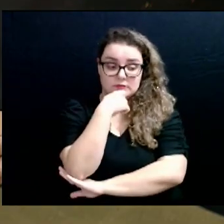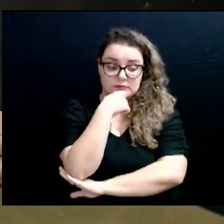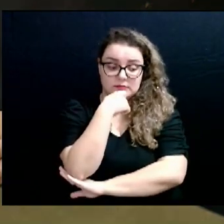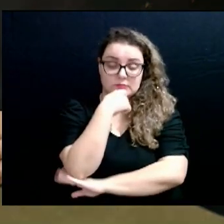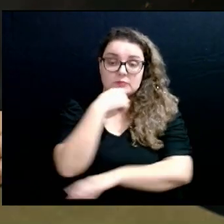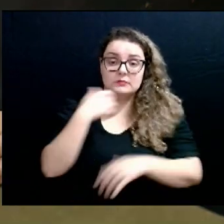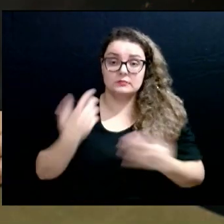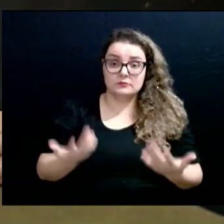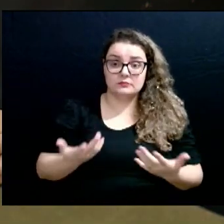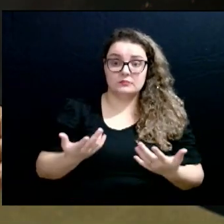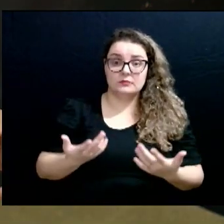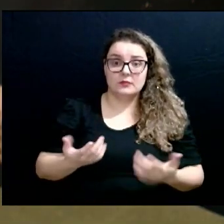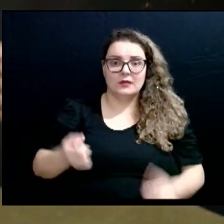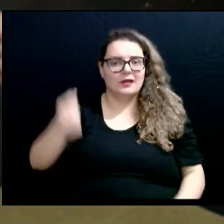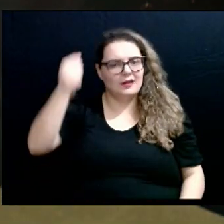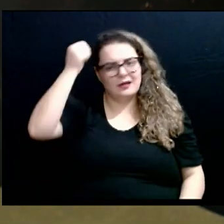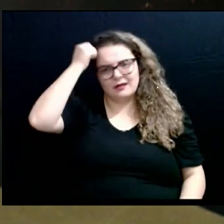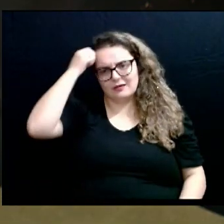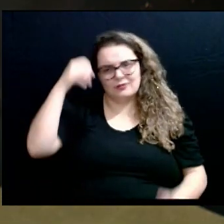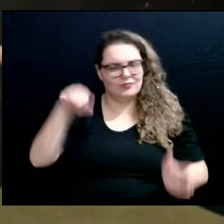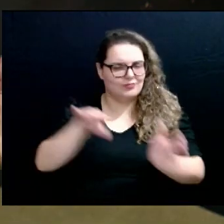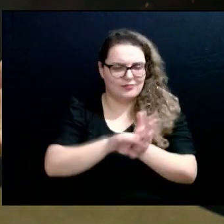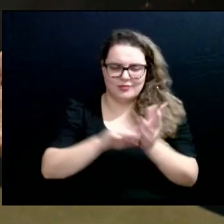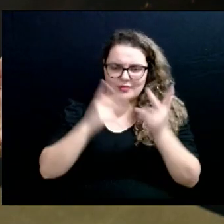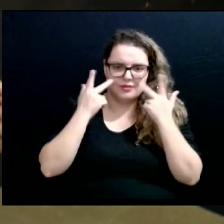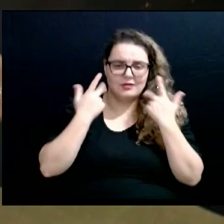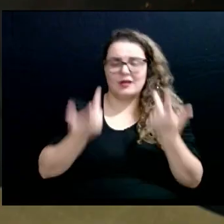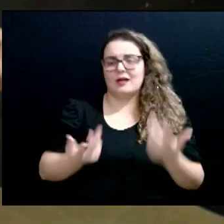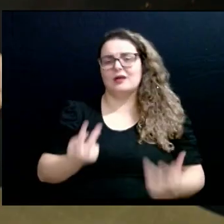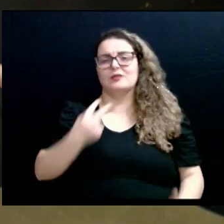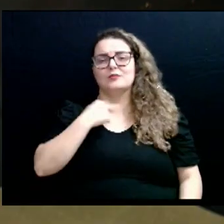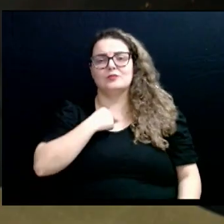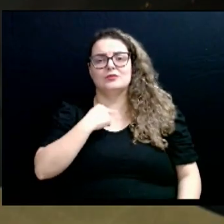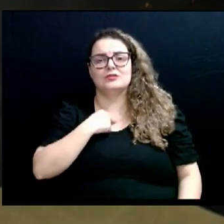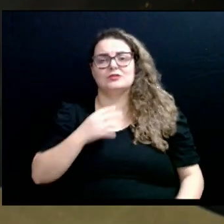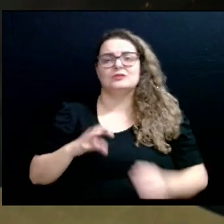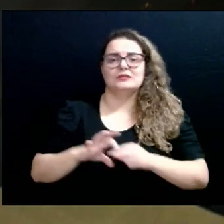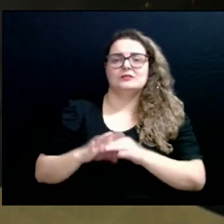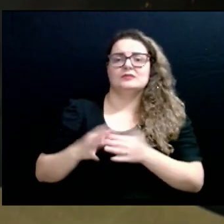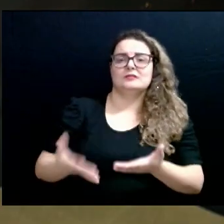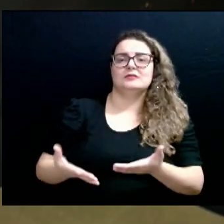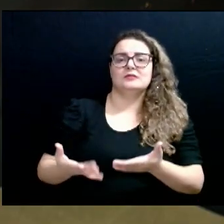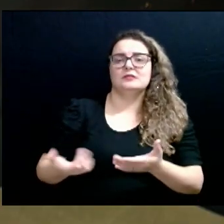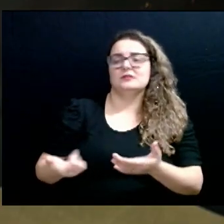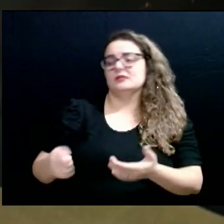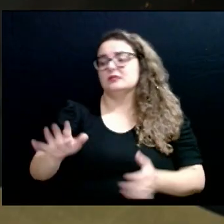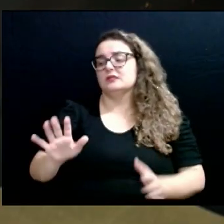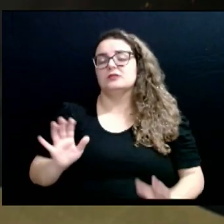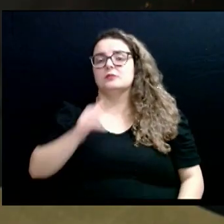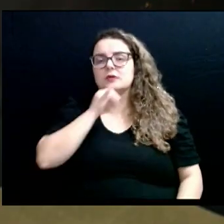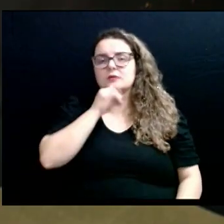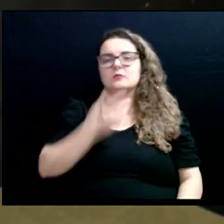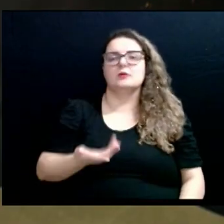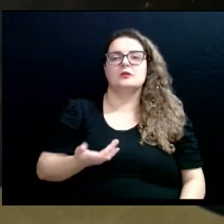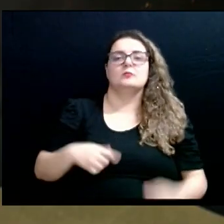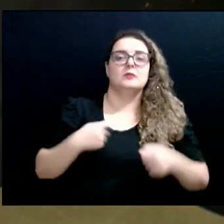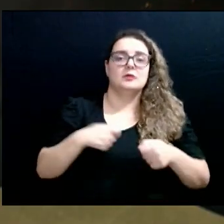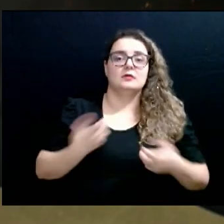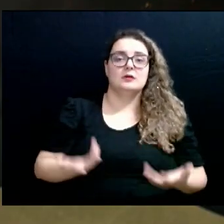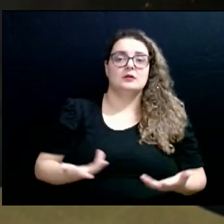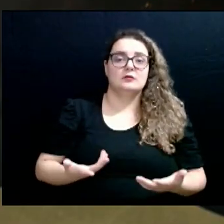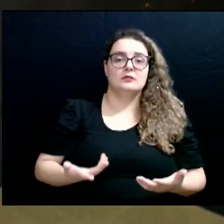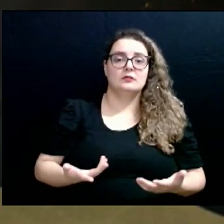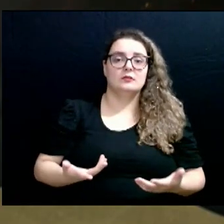culpa vai vir, né? Você fala assim, poxa, não deveria ter deixado essa chave aqui, por exemplo, ou então não deveria ter deixado esse